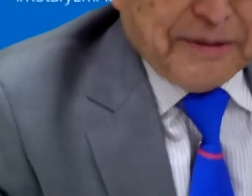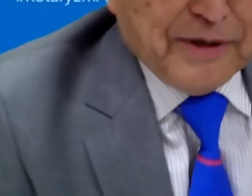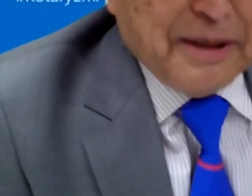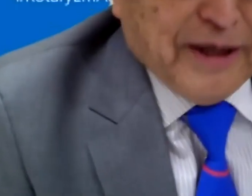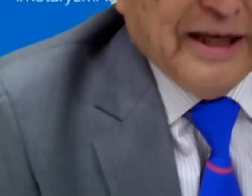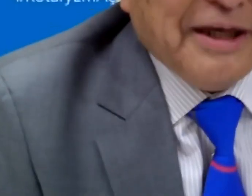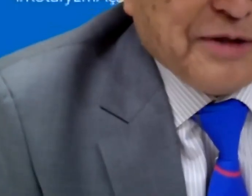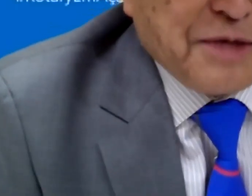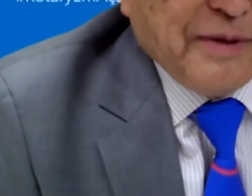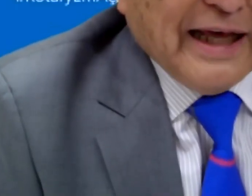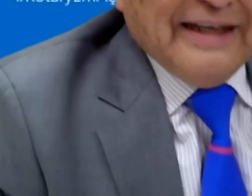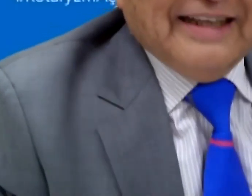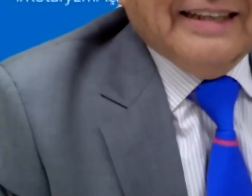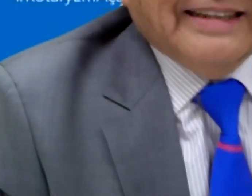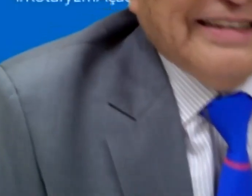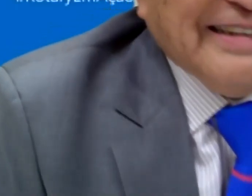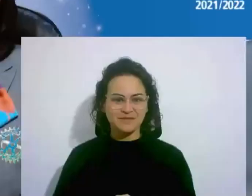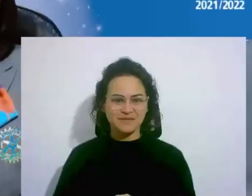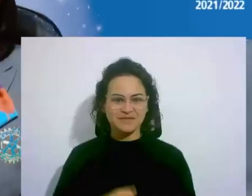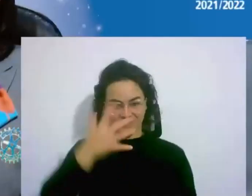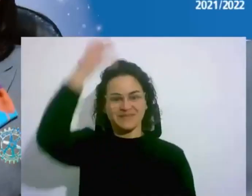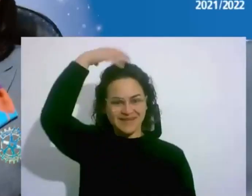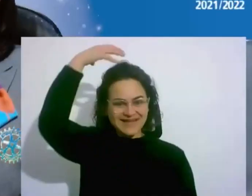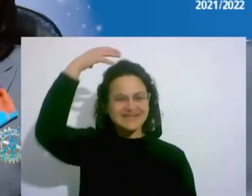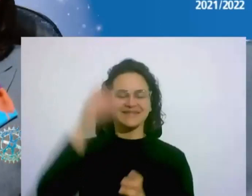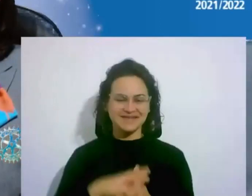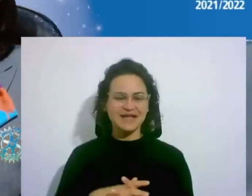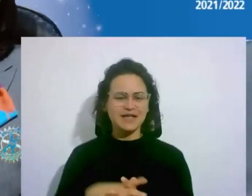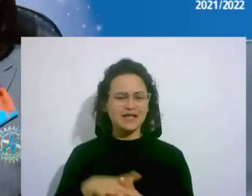queria saber também, puder explicar. A gente